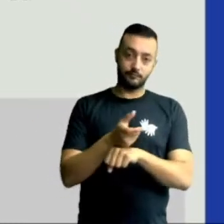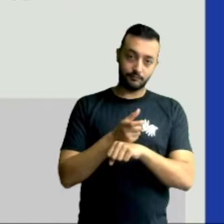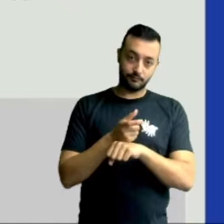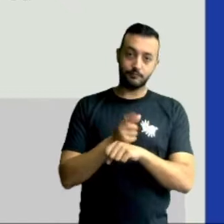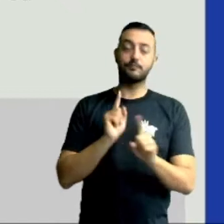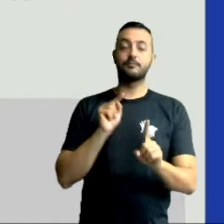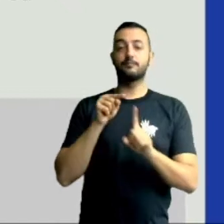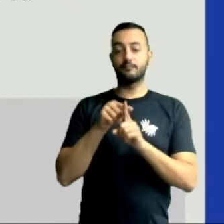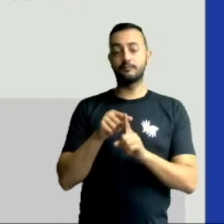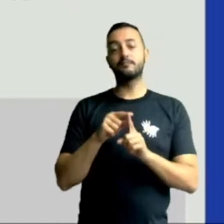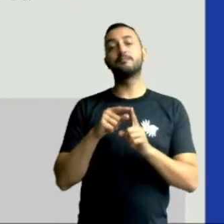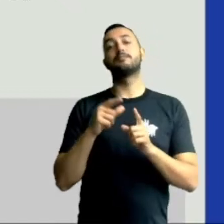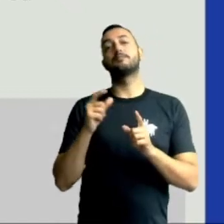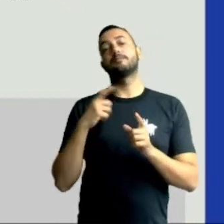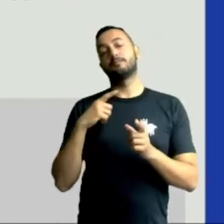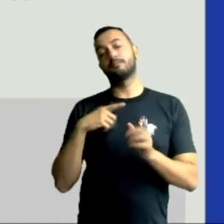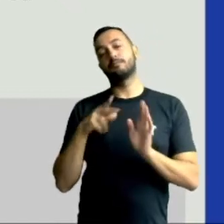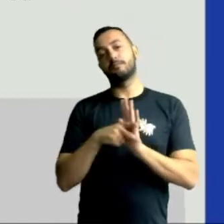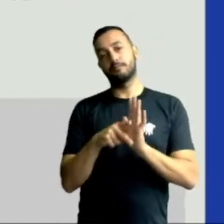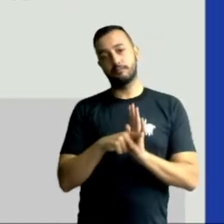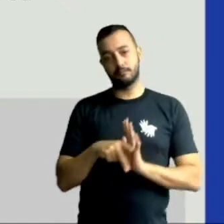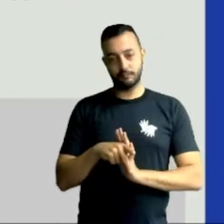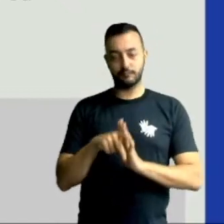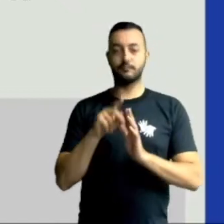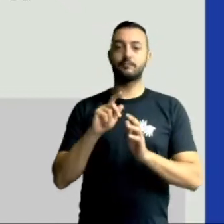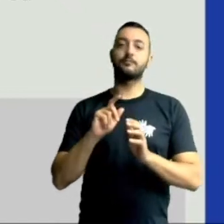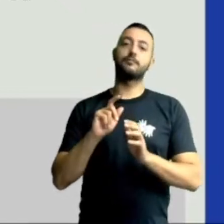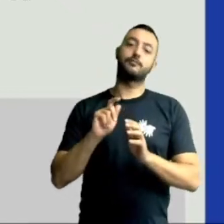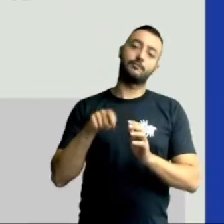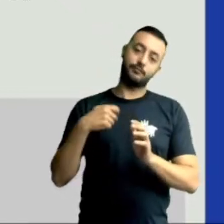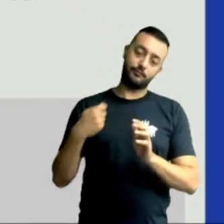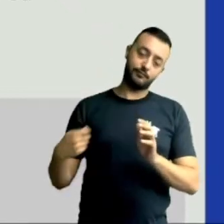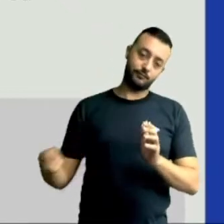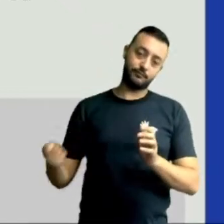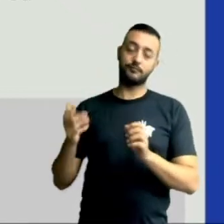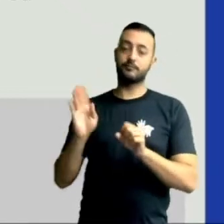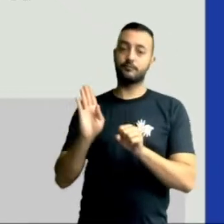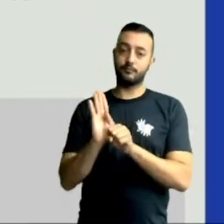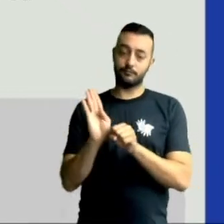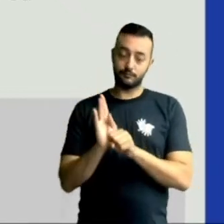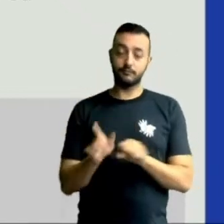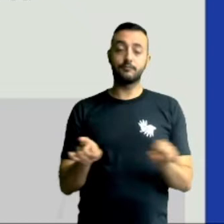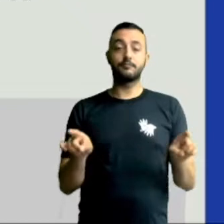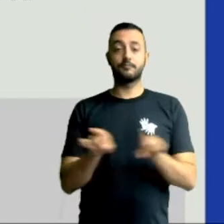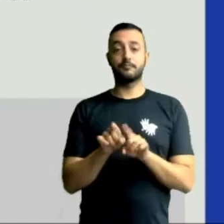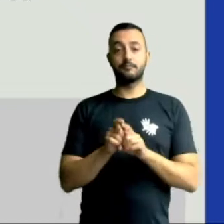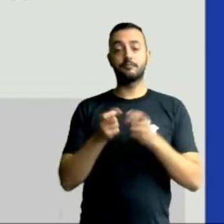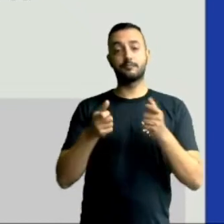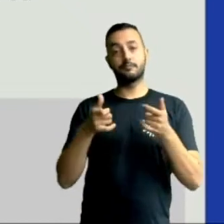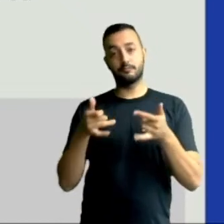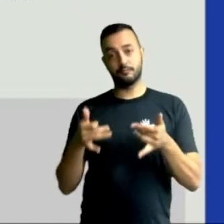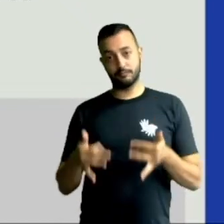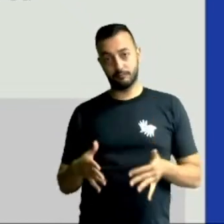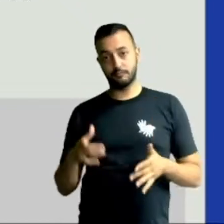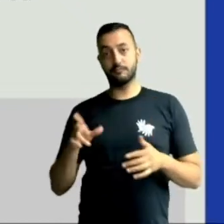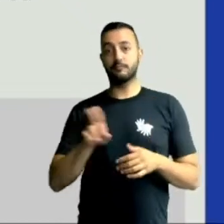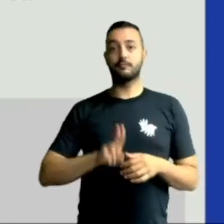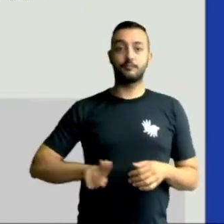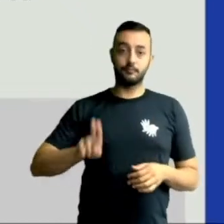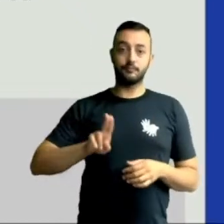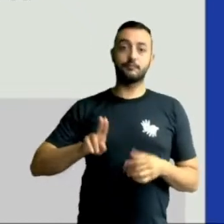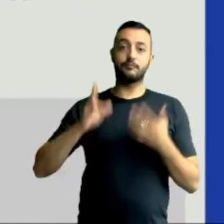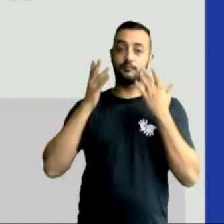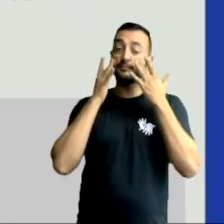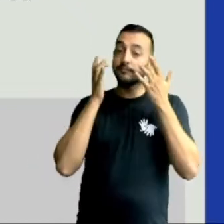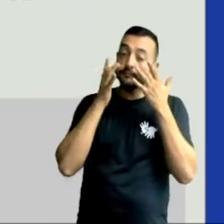sua função de atribuição de propriedades aos substantivos, criar narrativas ficcionais que utilizem cenários e